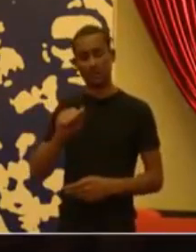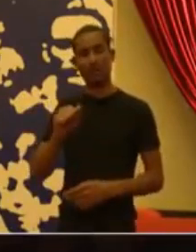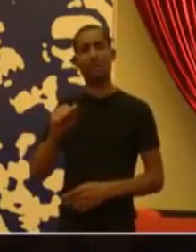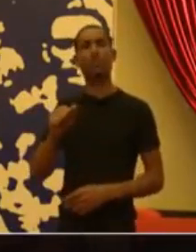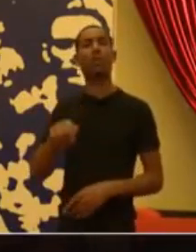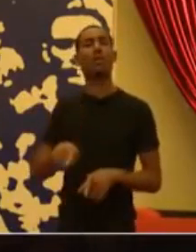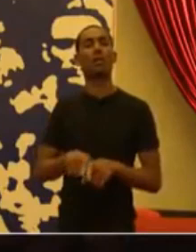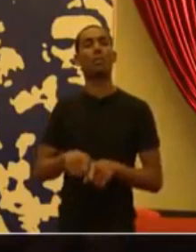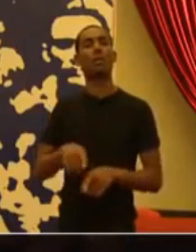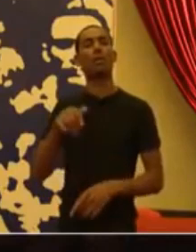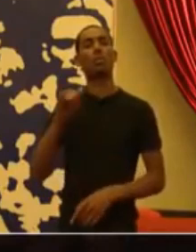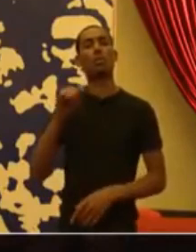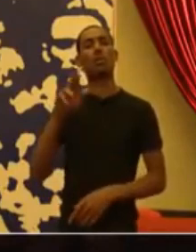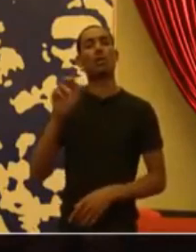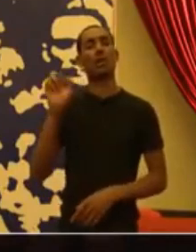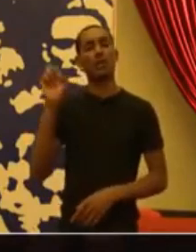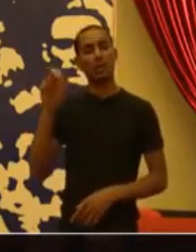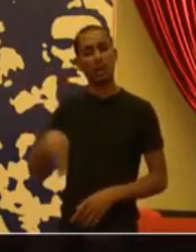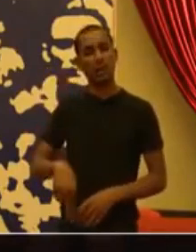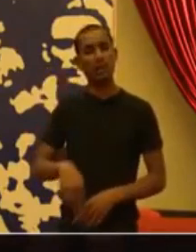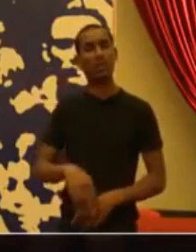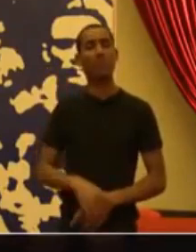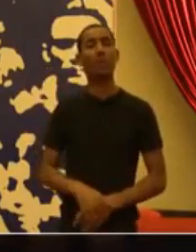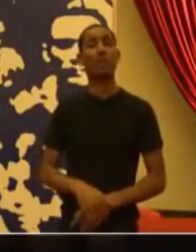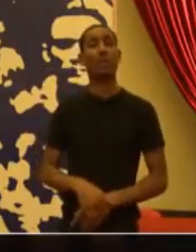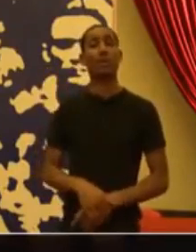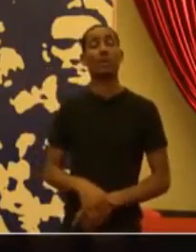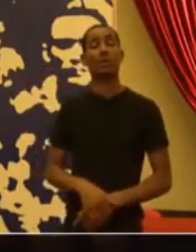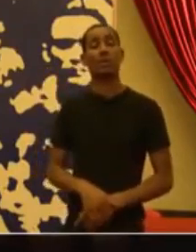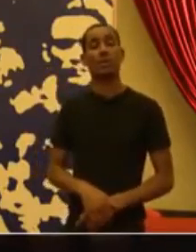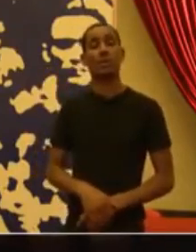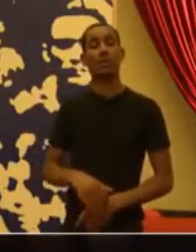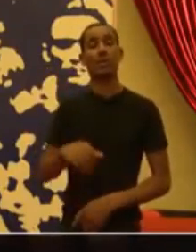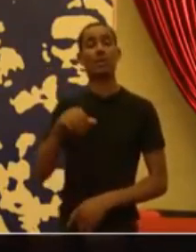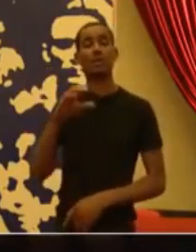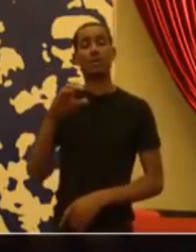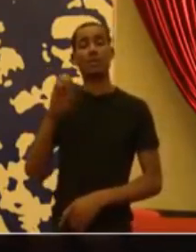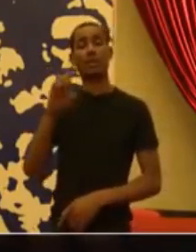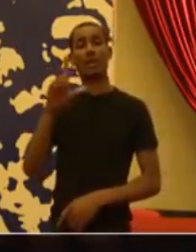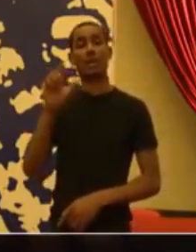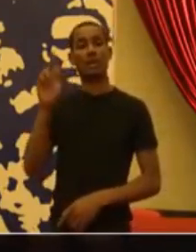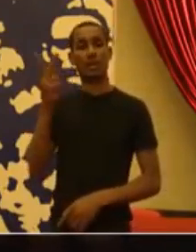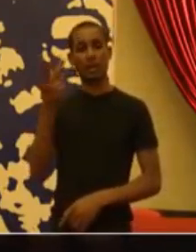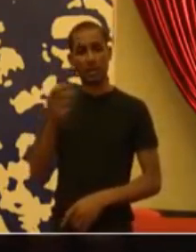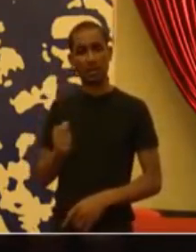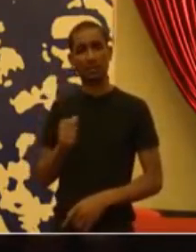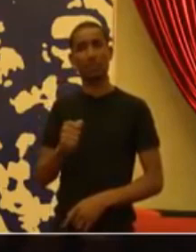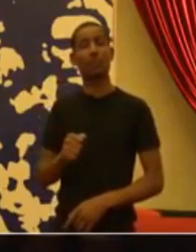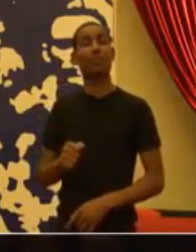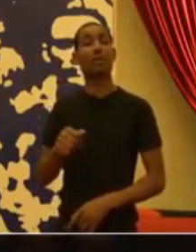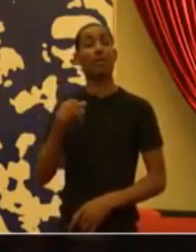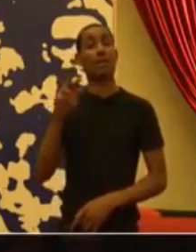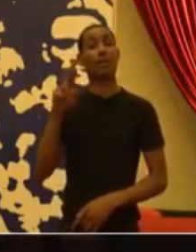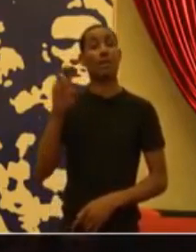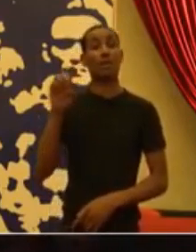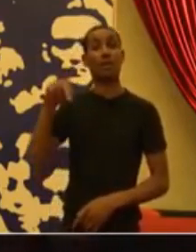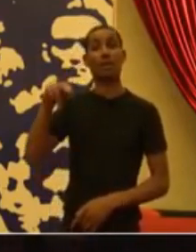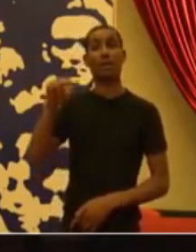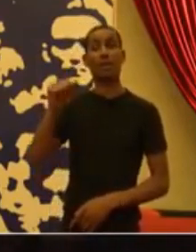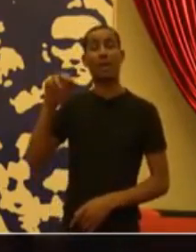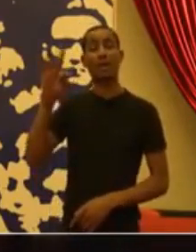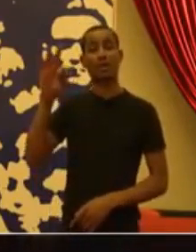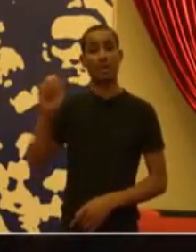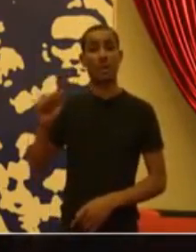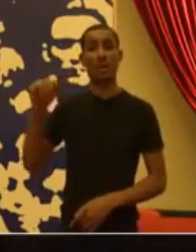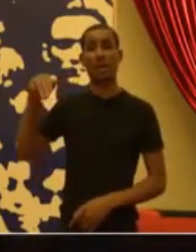Espírito Santo, a Pink Weiner, a Célia Medina, da Democracia Corintiana, a Renata Miele, do